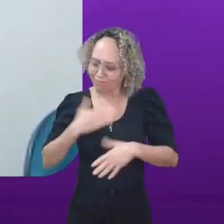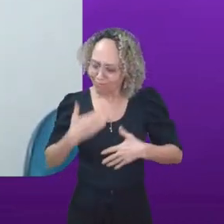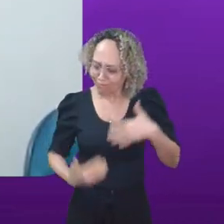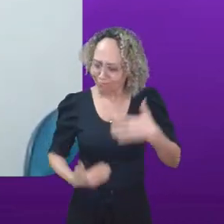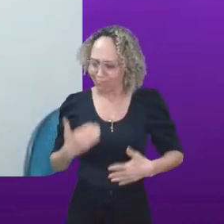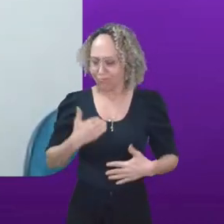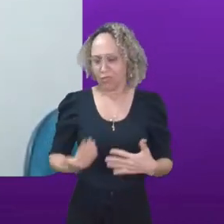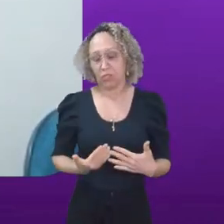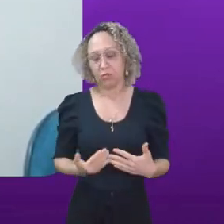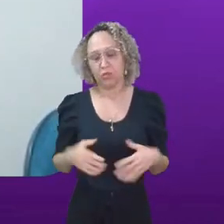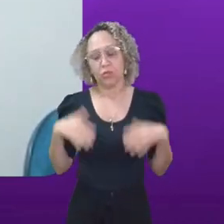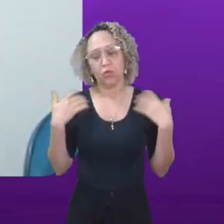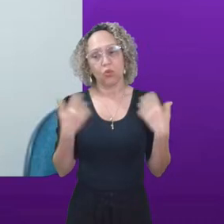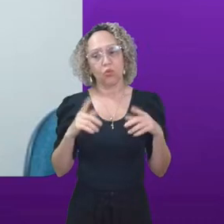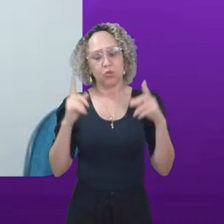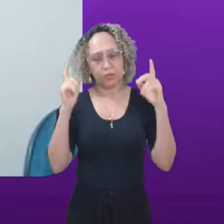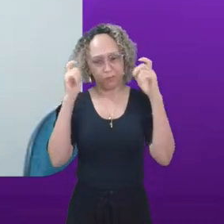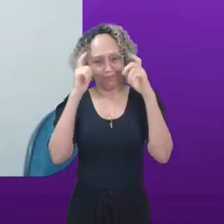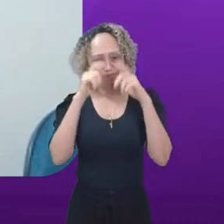mais complicado.